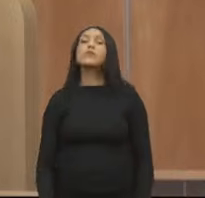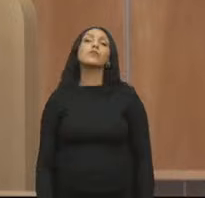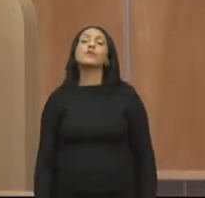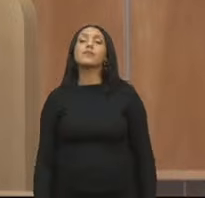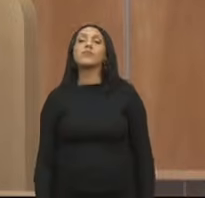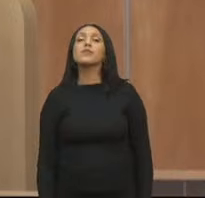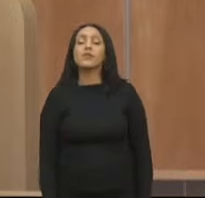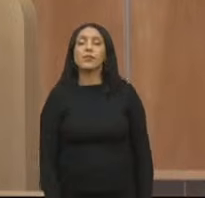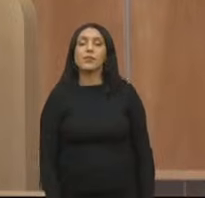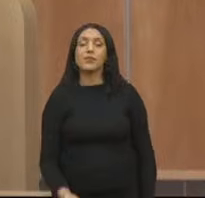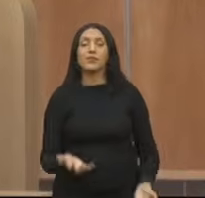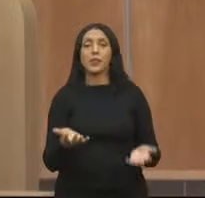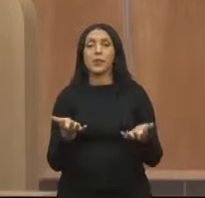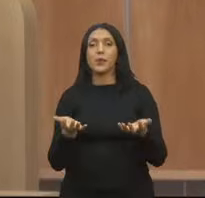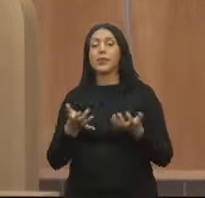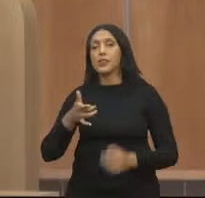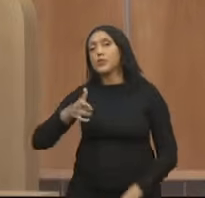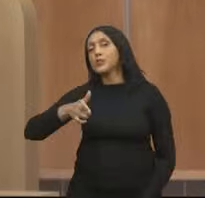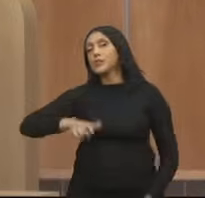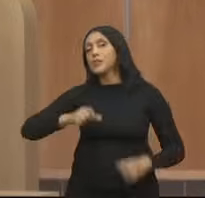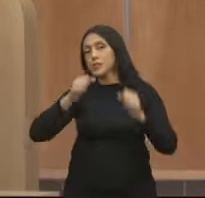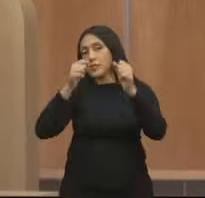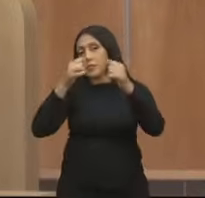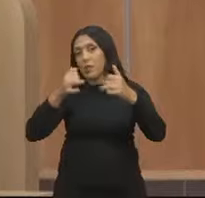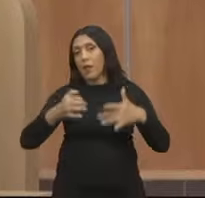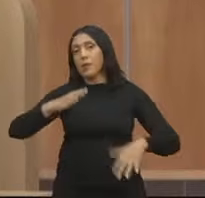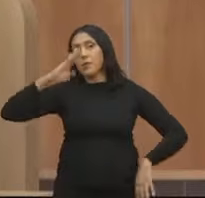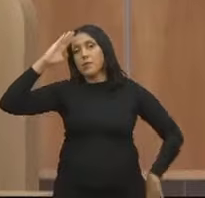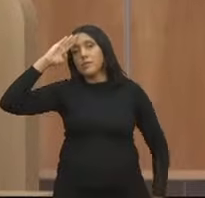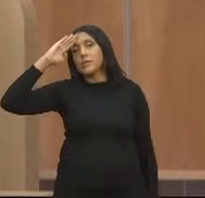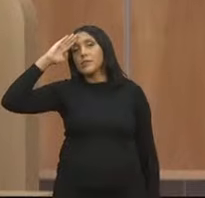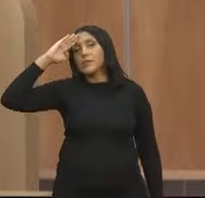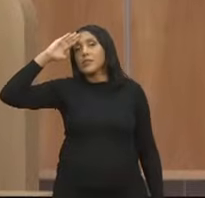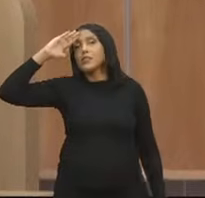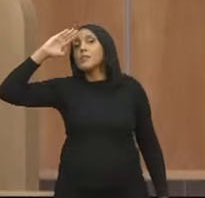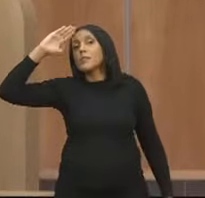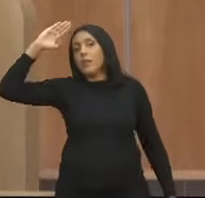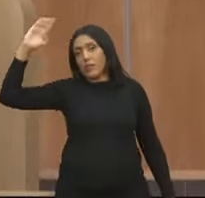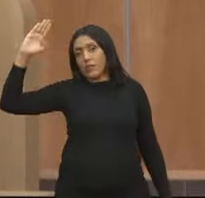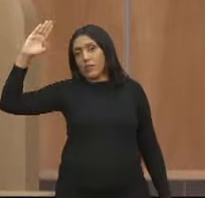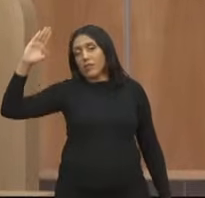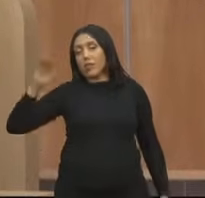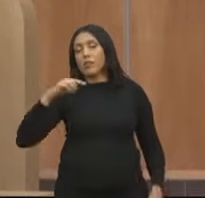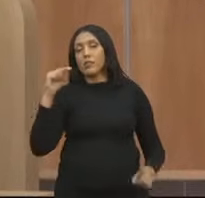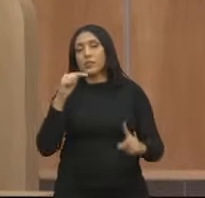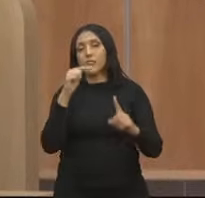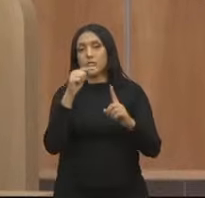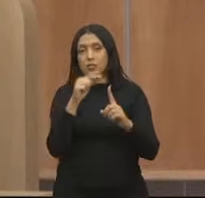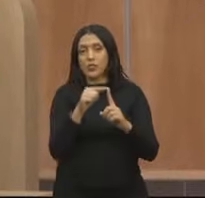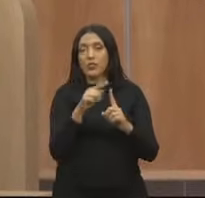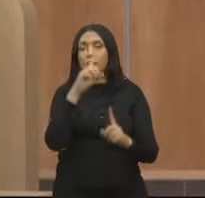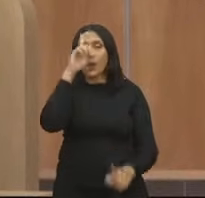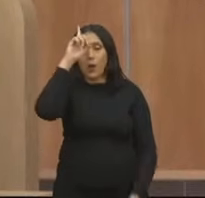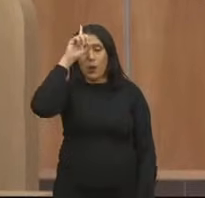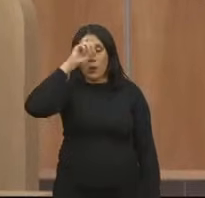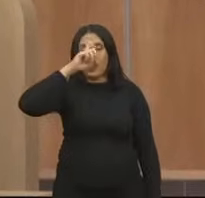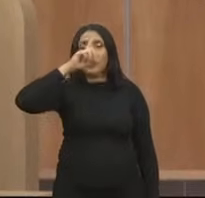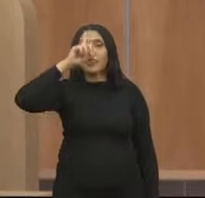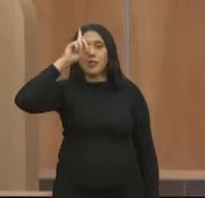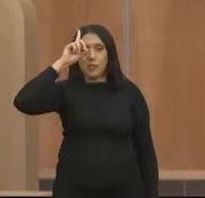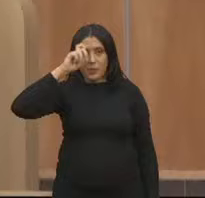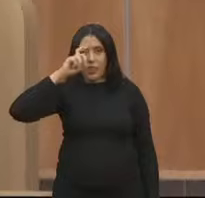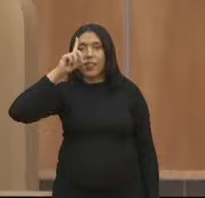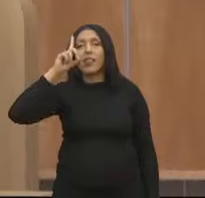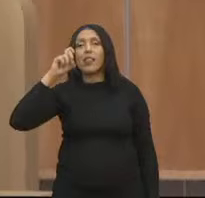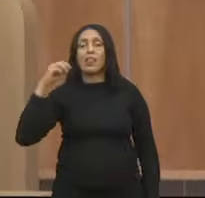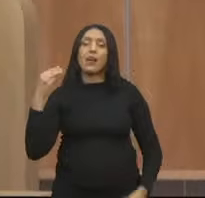uma vez dizer que a prioridade da cidade é o hospital municipal, é a construção do